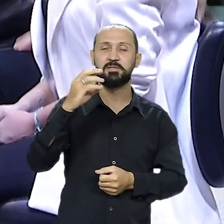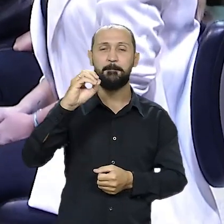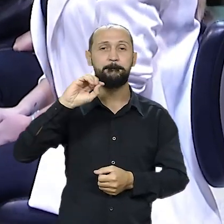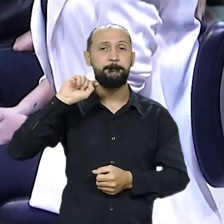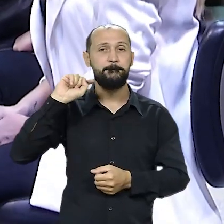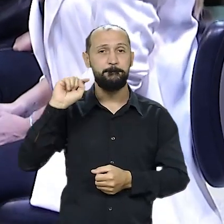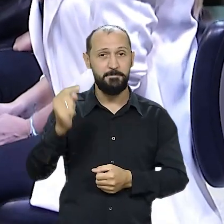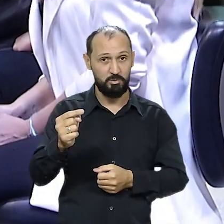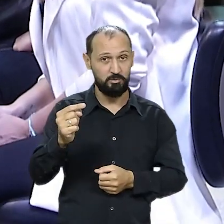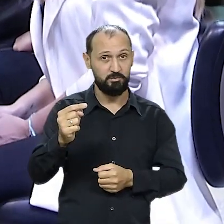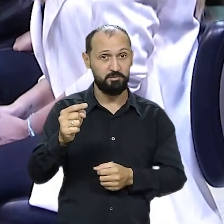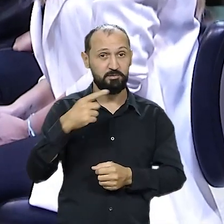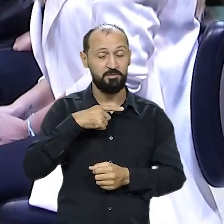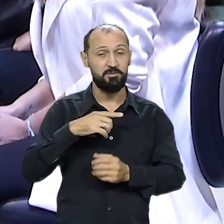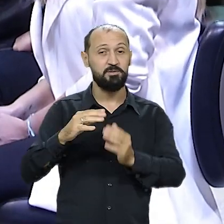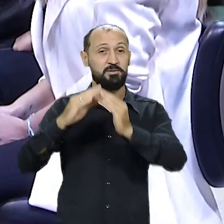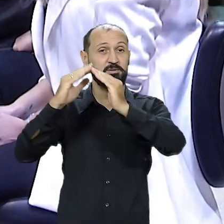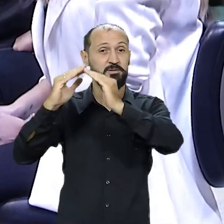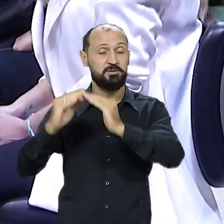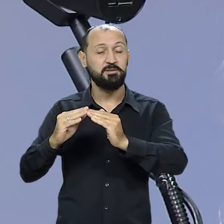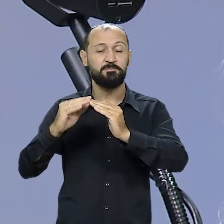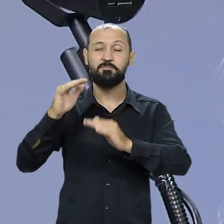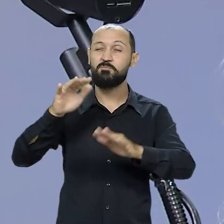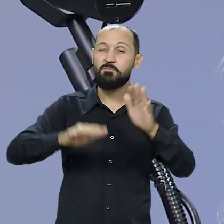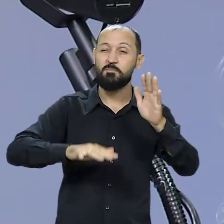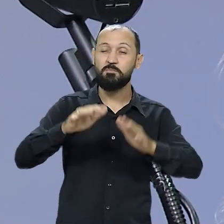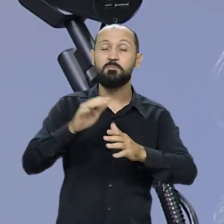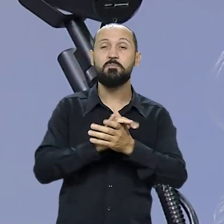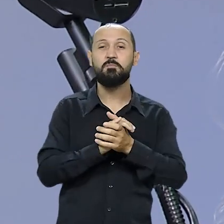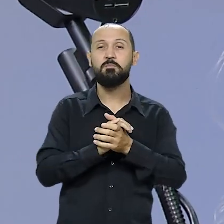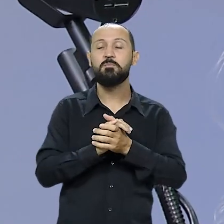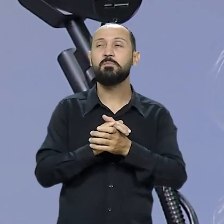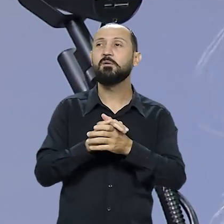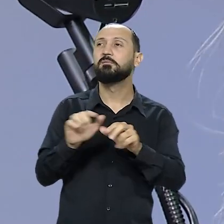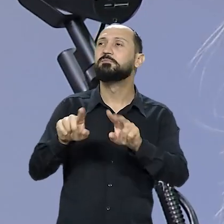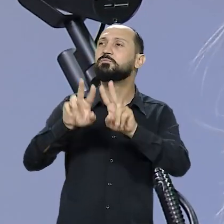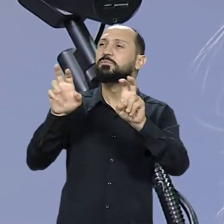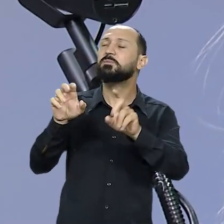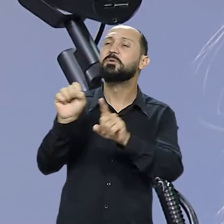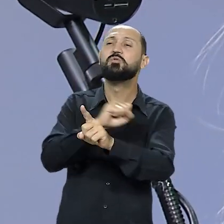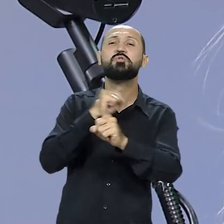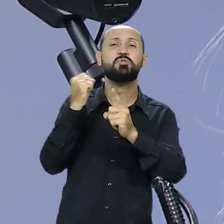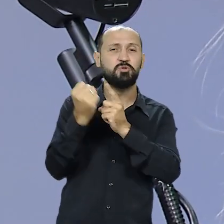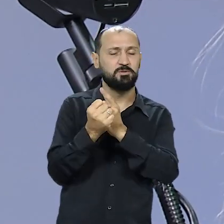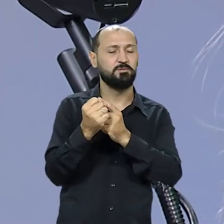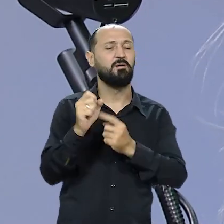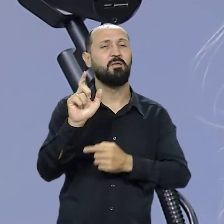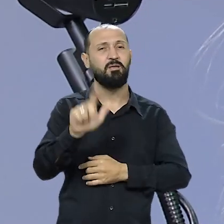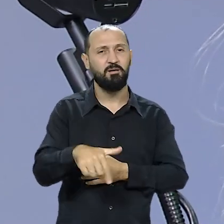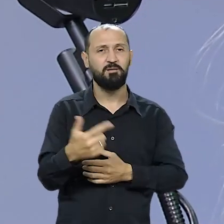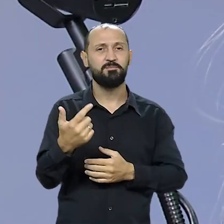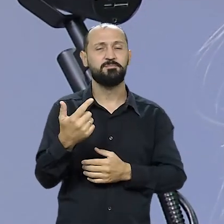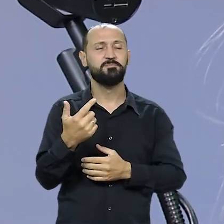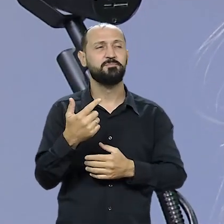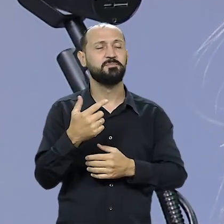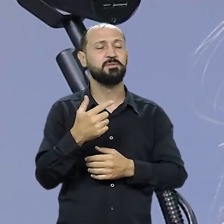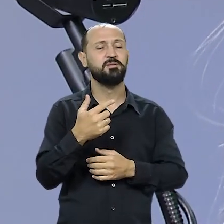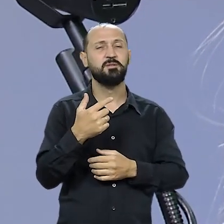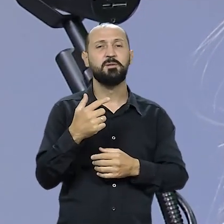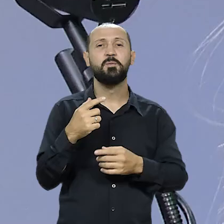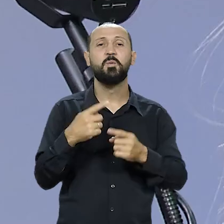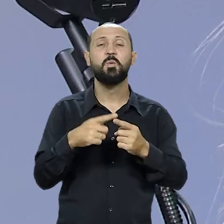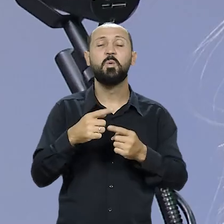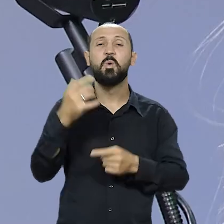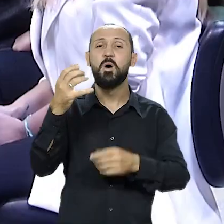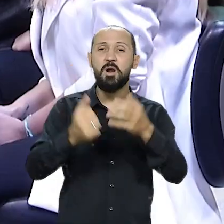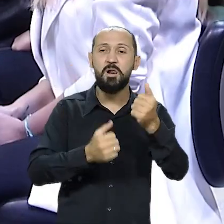mil produtores assentados em torno disso. Questão social também. É uma questão social. Exatamente,